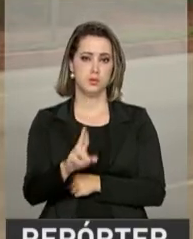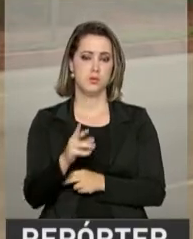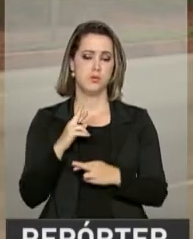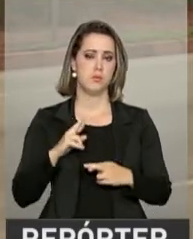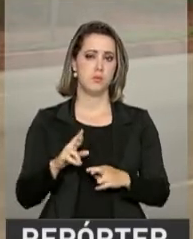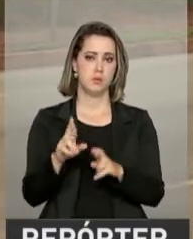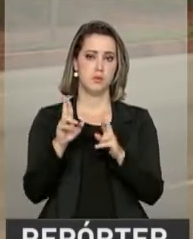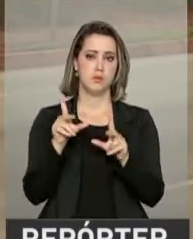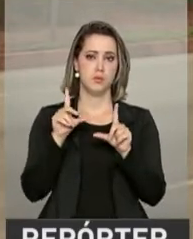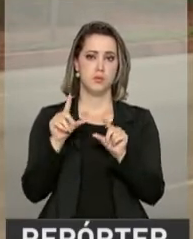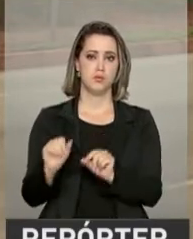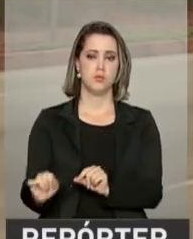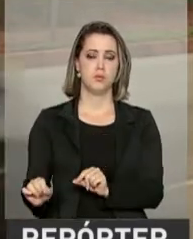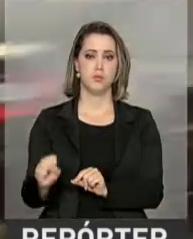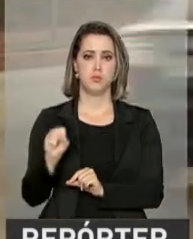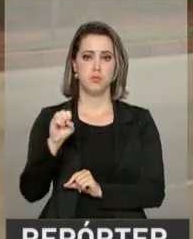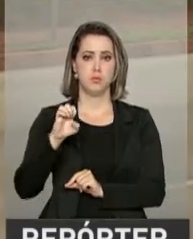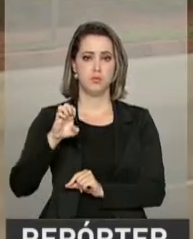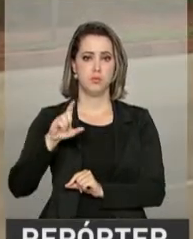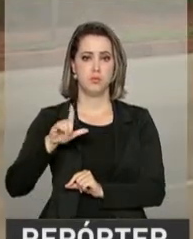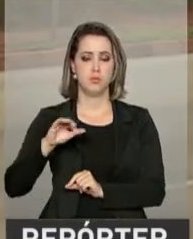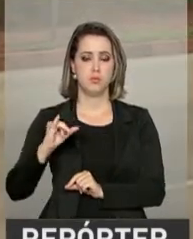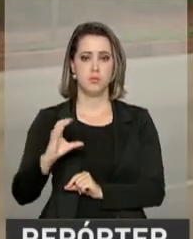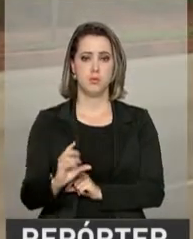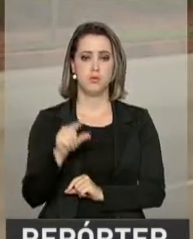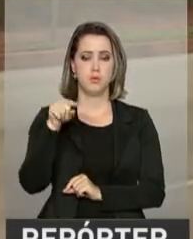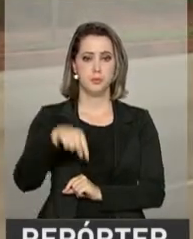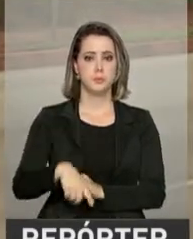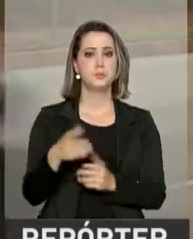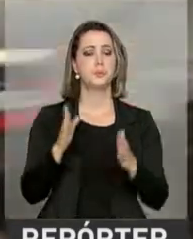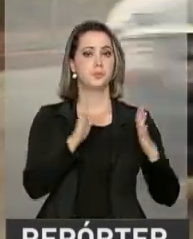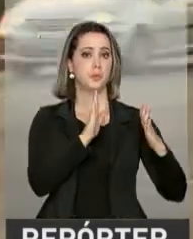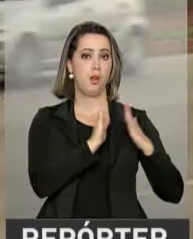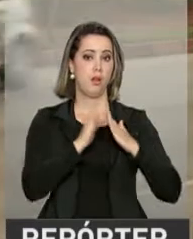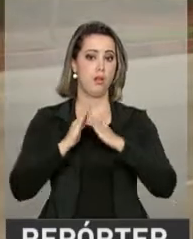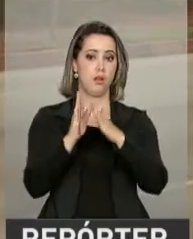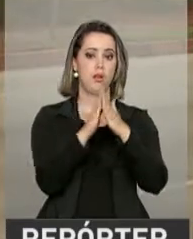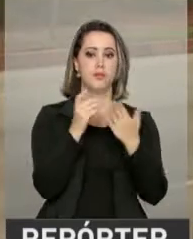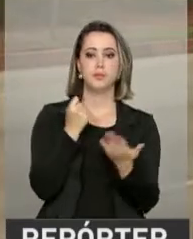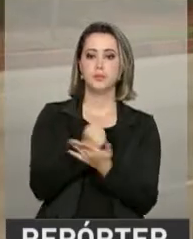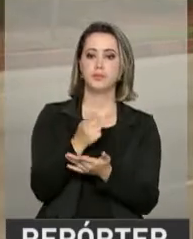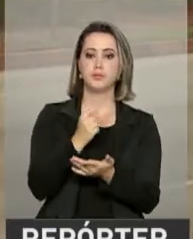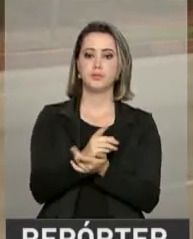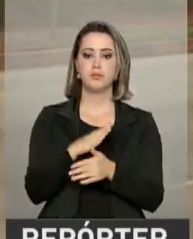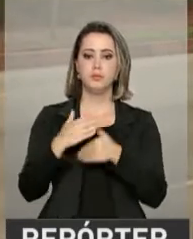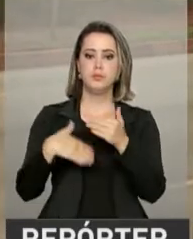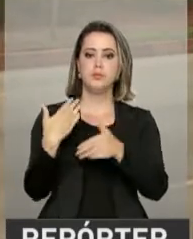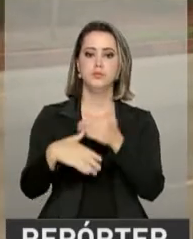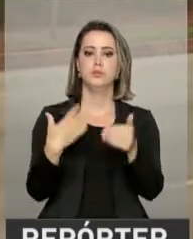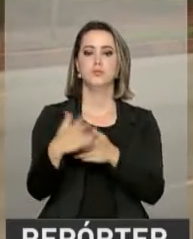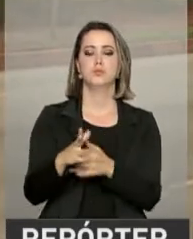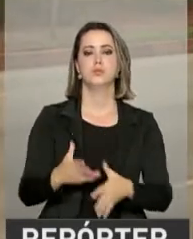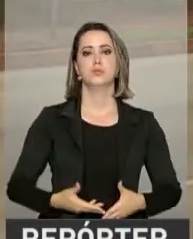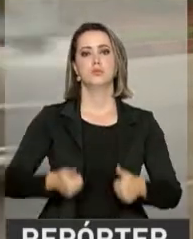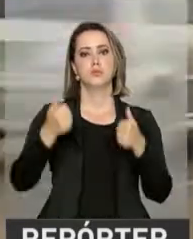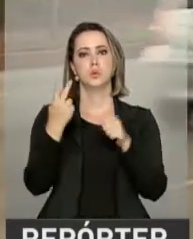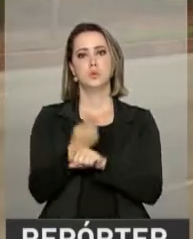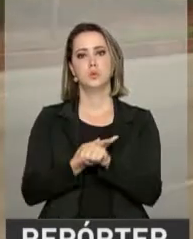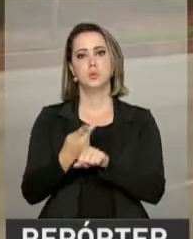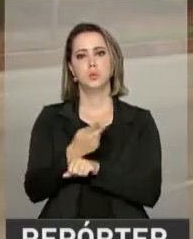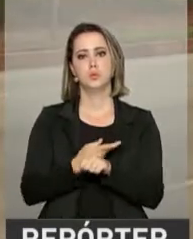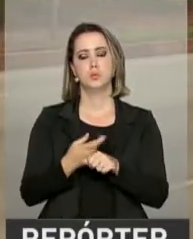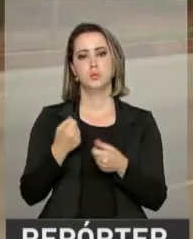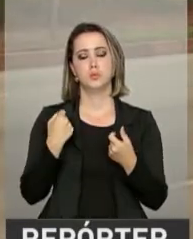com a queda na selic é justamente aqui no setor imobiliário a tendência é de maior procura por imóveis